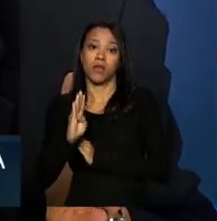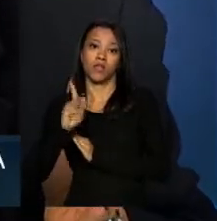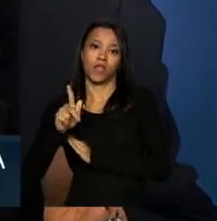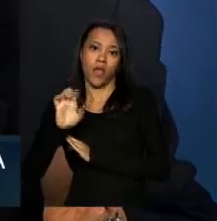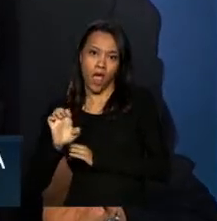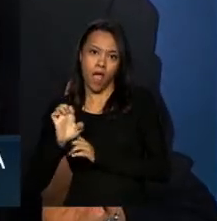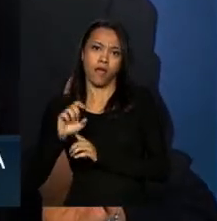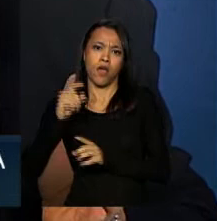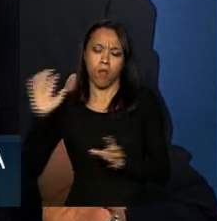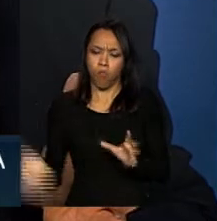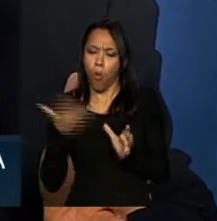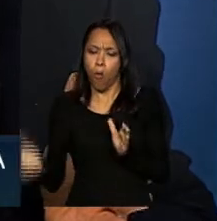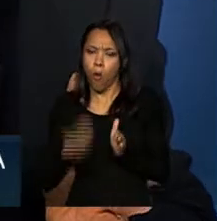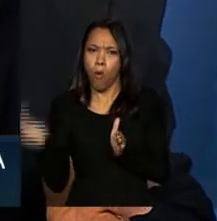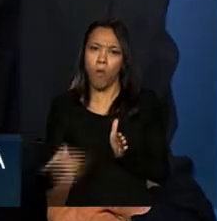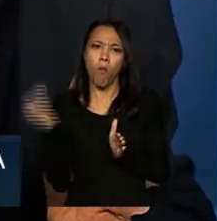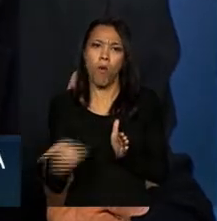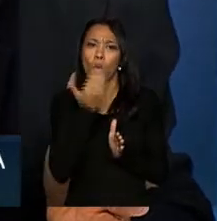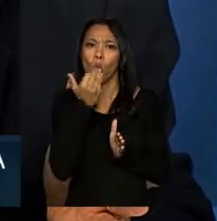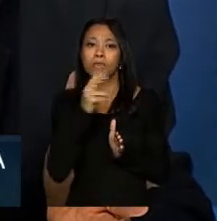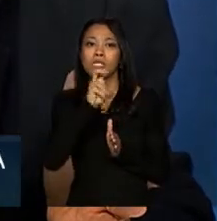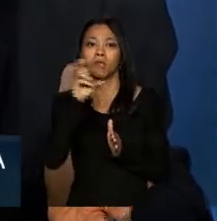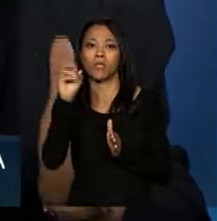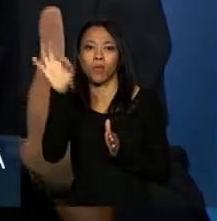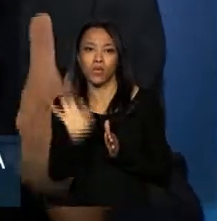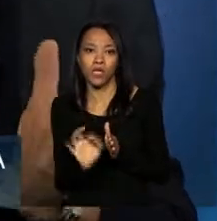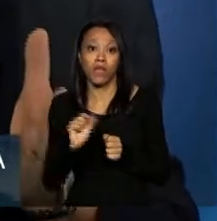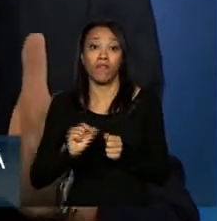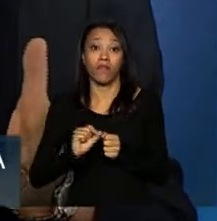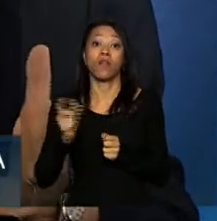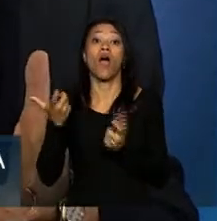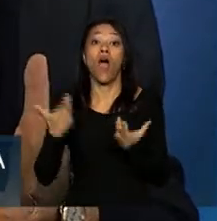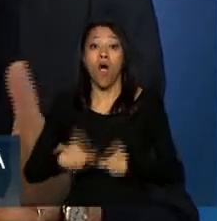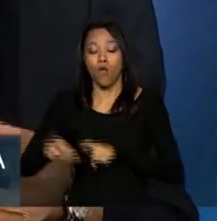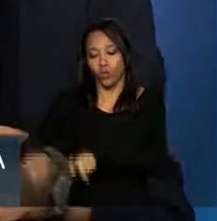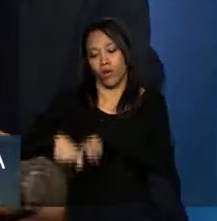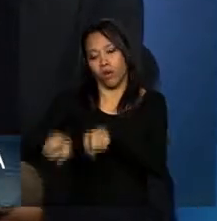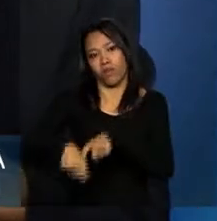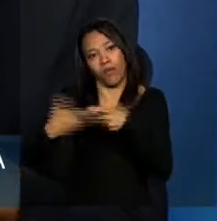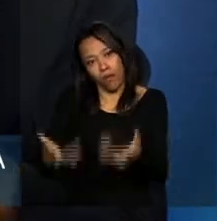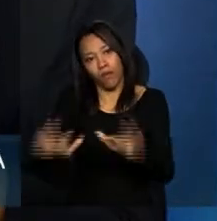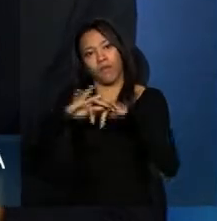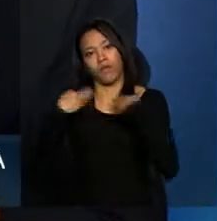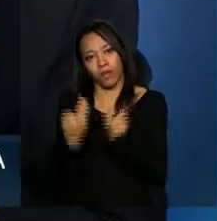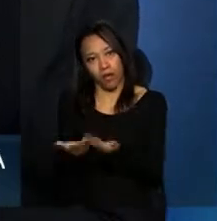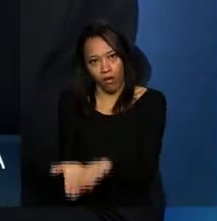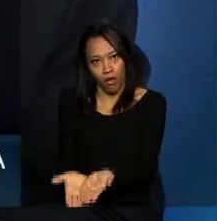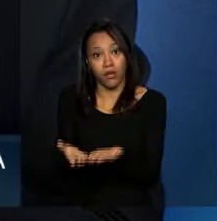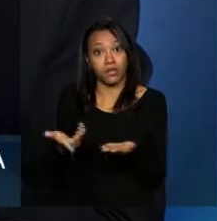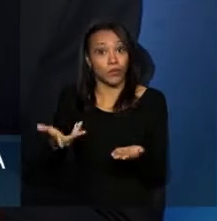70% da comida que vai na mesa de todos nós brasileiros, que é a agricultura familiar, este